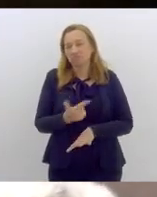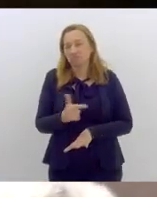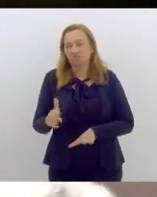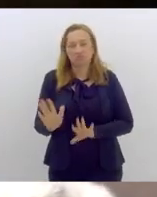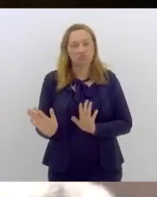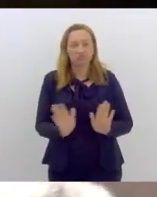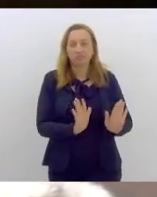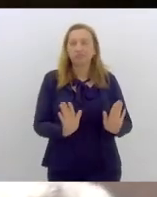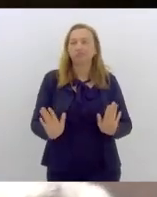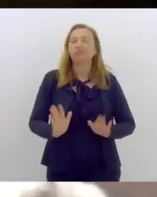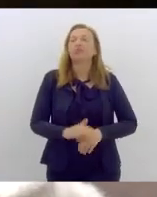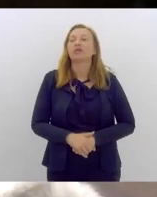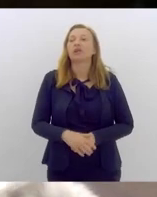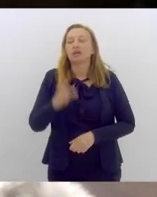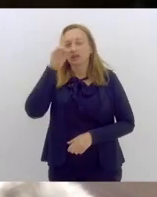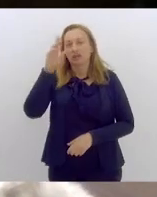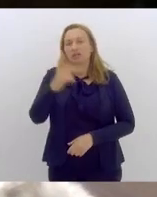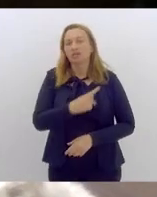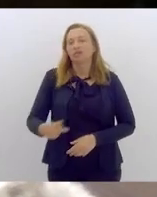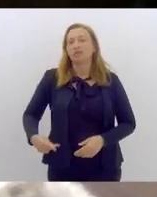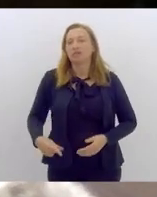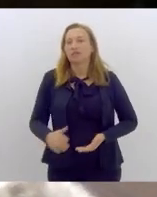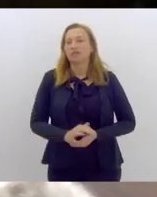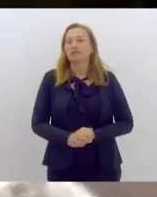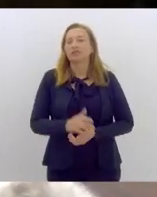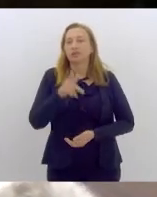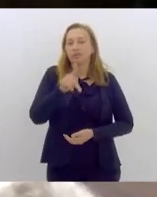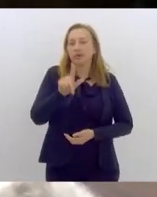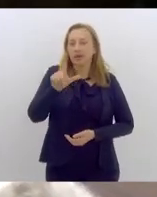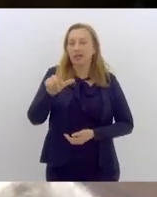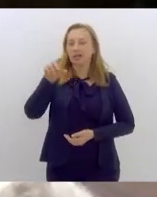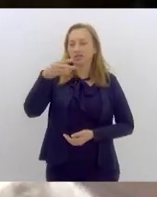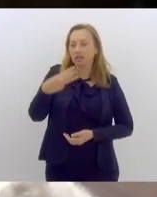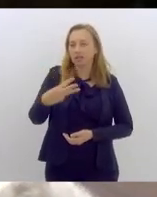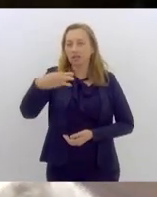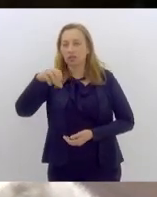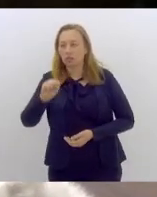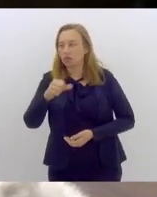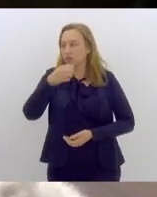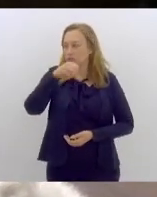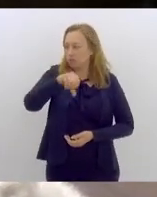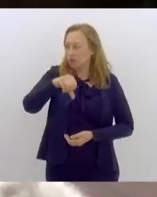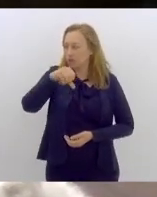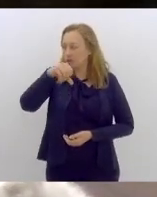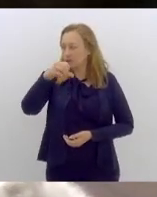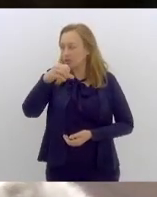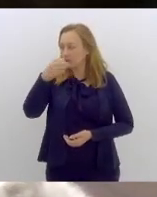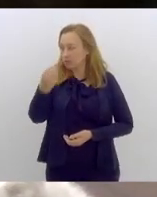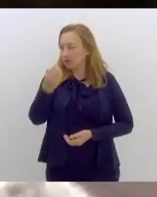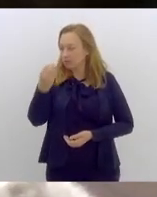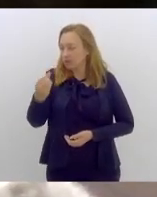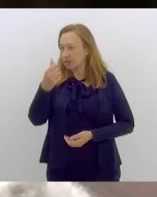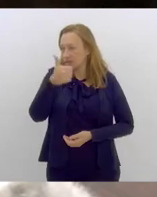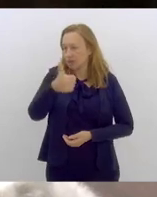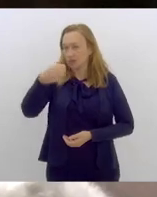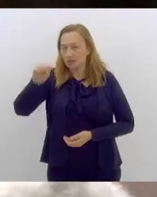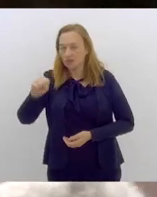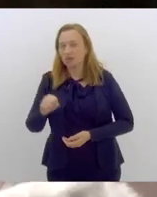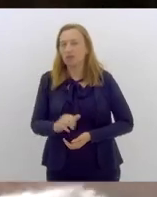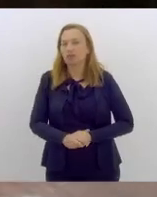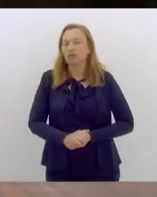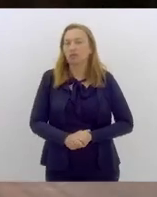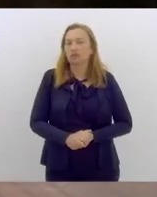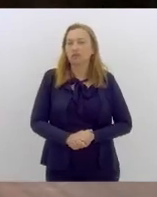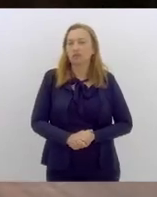relatório. Senhora Presidente, PL 3866 de 18, de autoria de Vossa